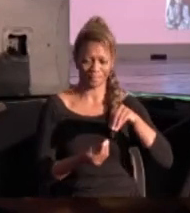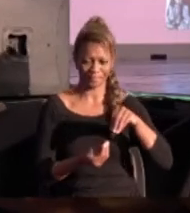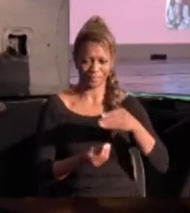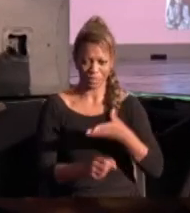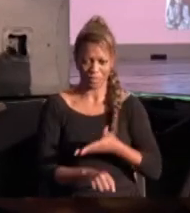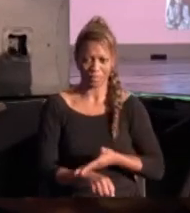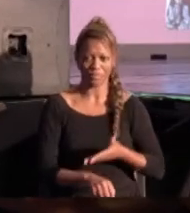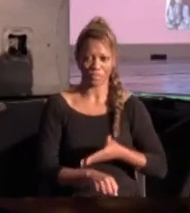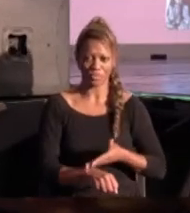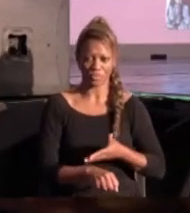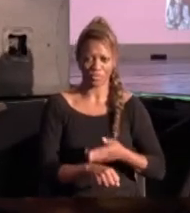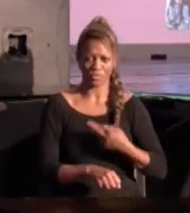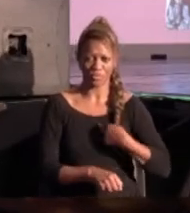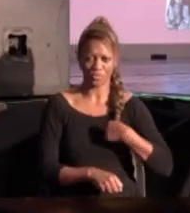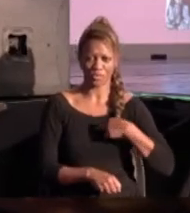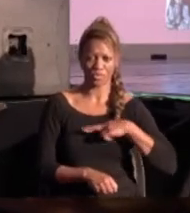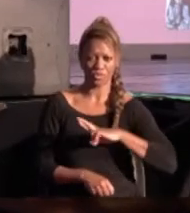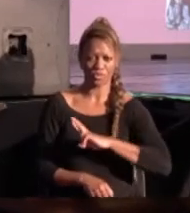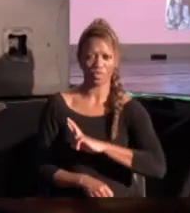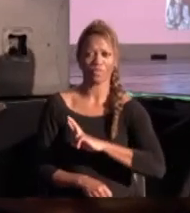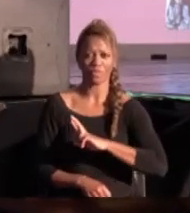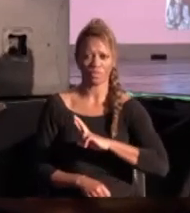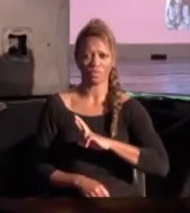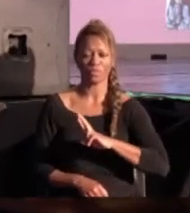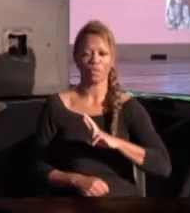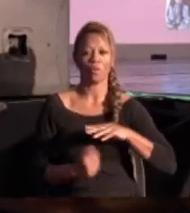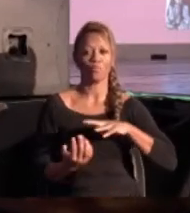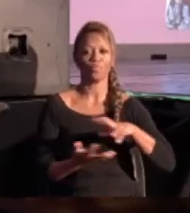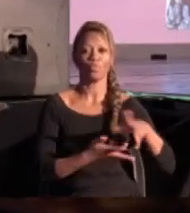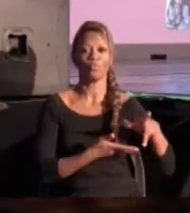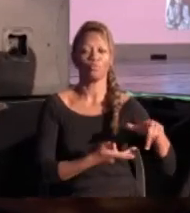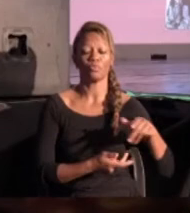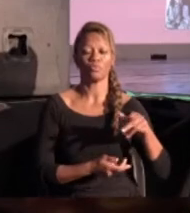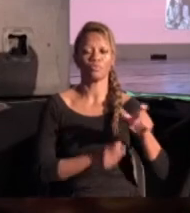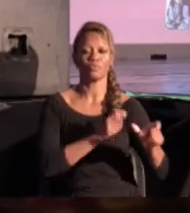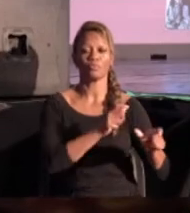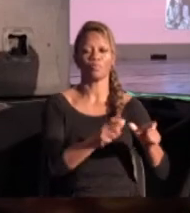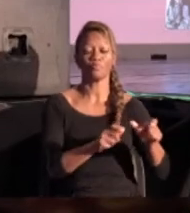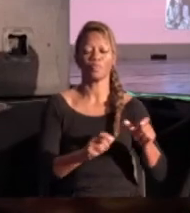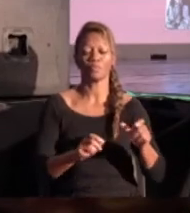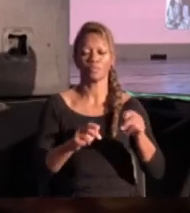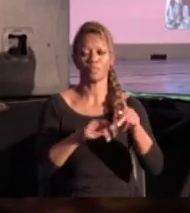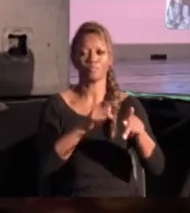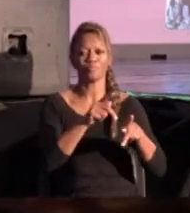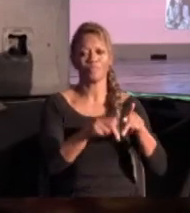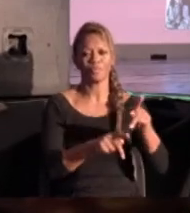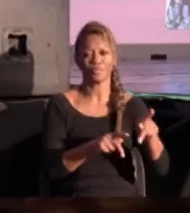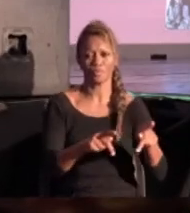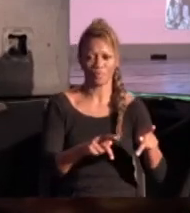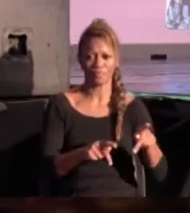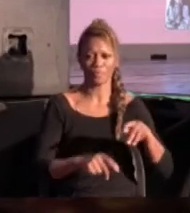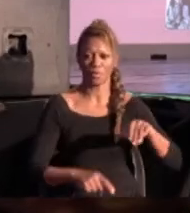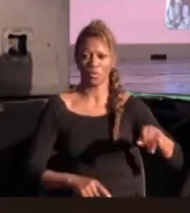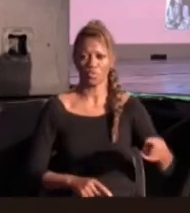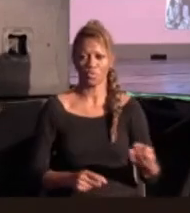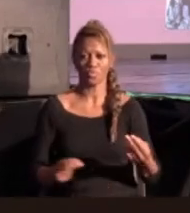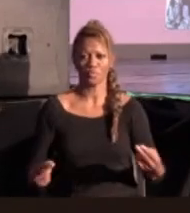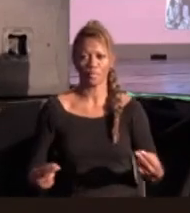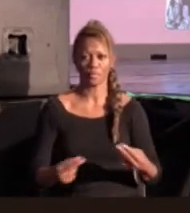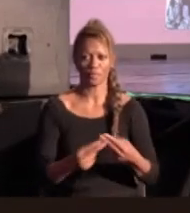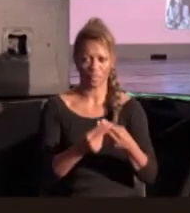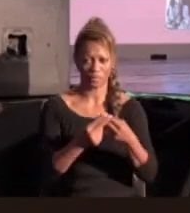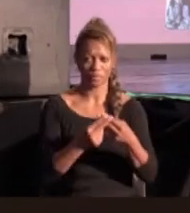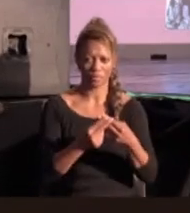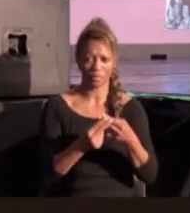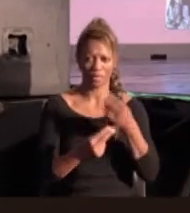tradição religiosa, da espiritualidade, as tradições do monoteísmo judaico-cristão, do ponto de vista